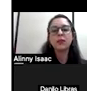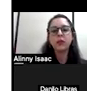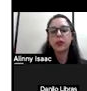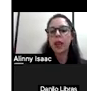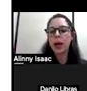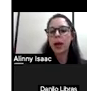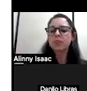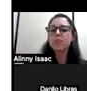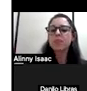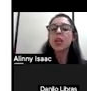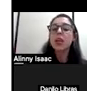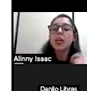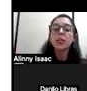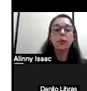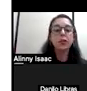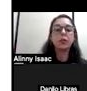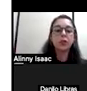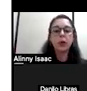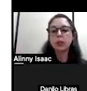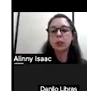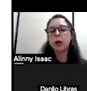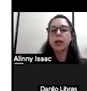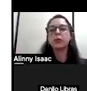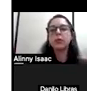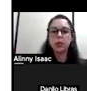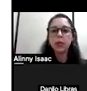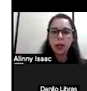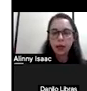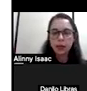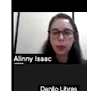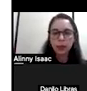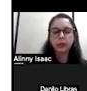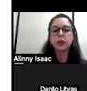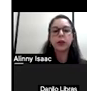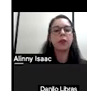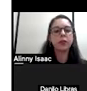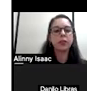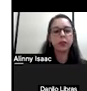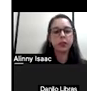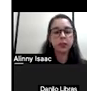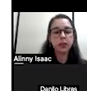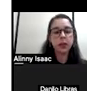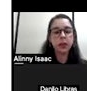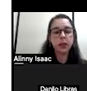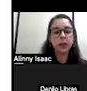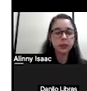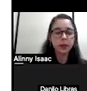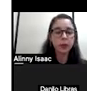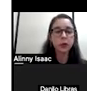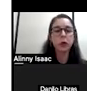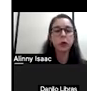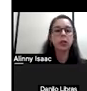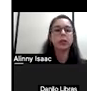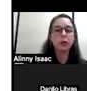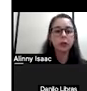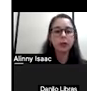vai desfosforilar. Então, a gente utilizou essa droga para induzir esse aumento da fosforilação de F2-alfa nesses camundongos. Esses